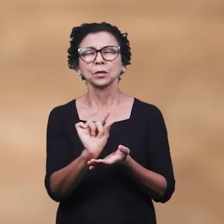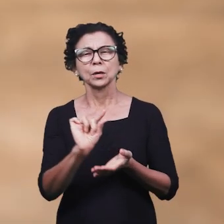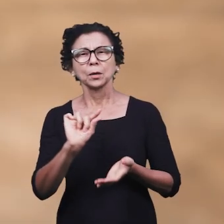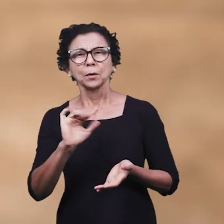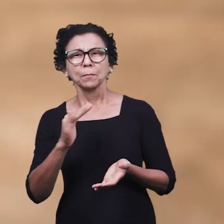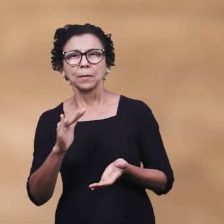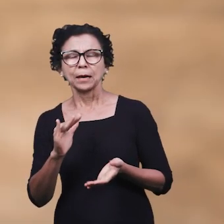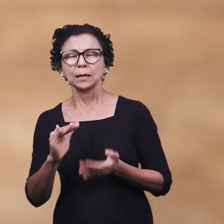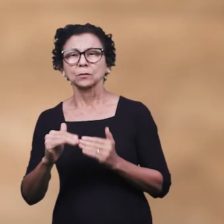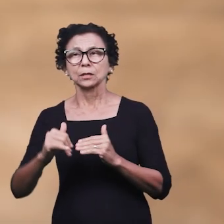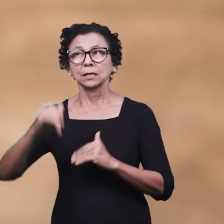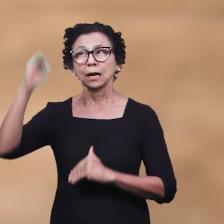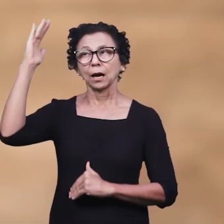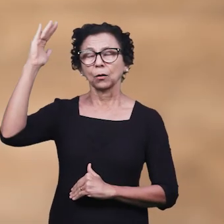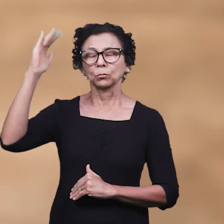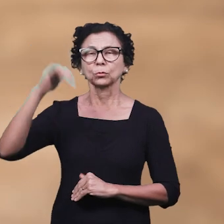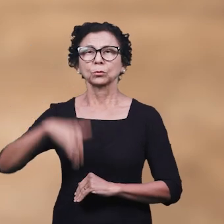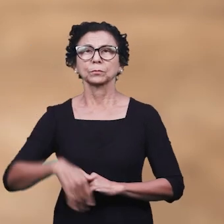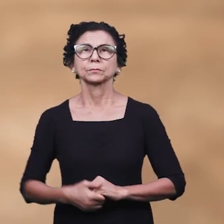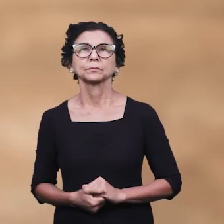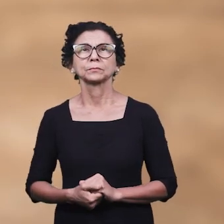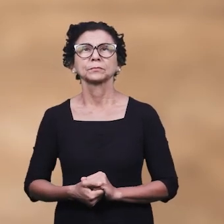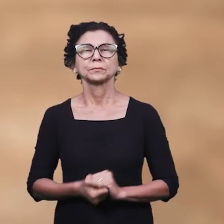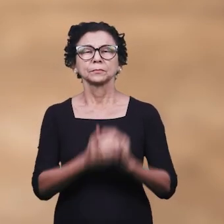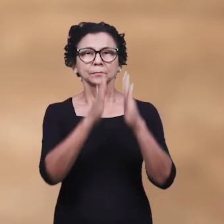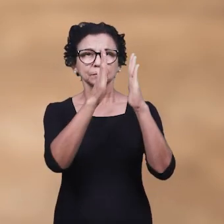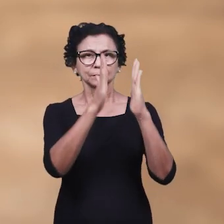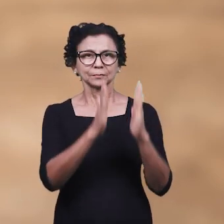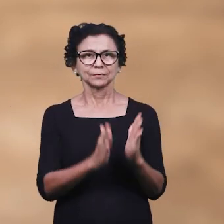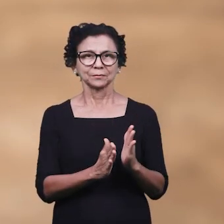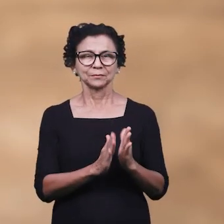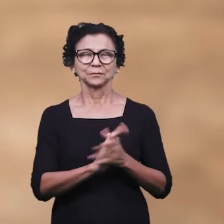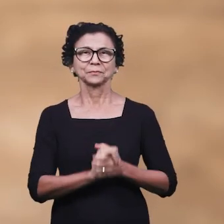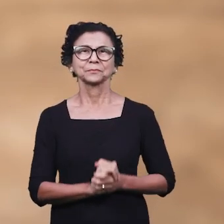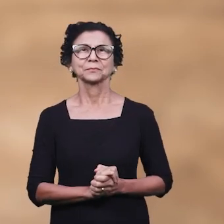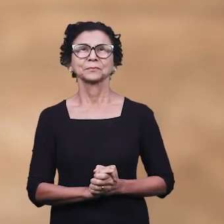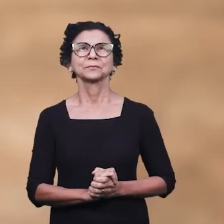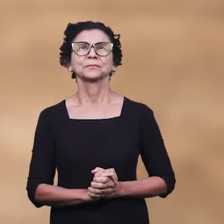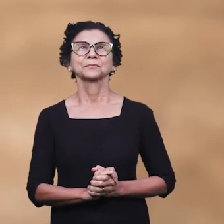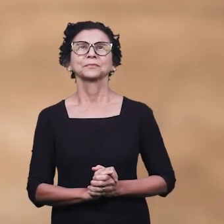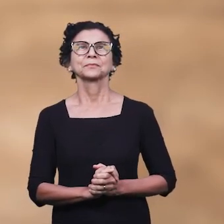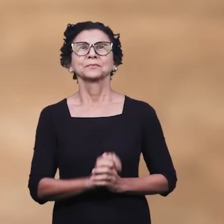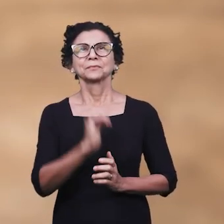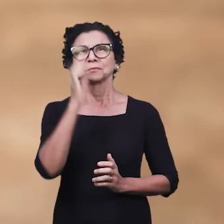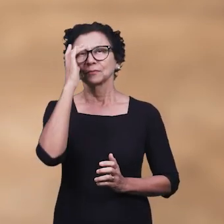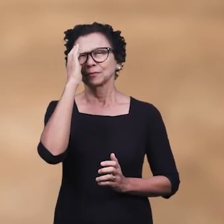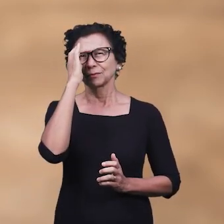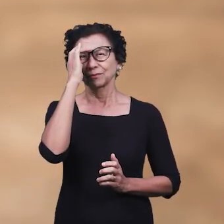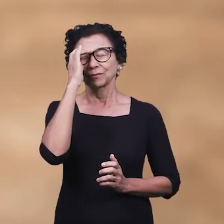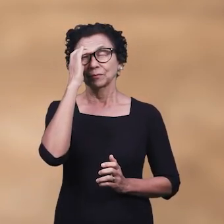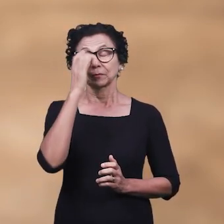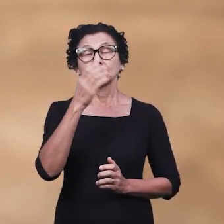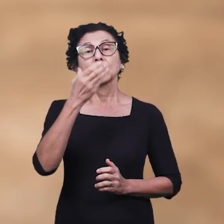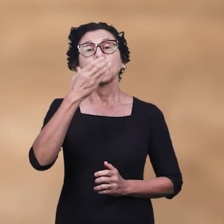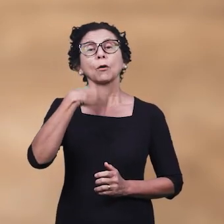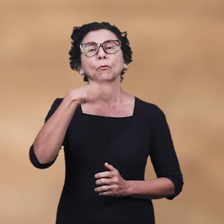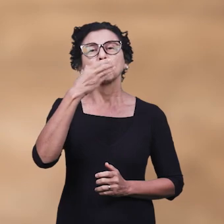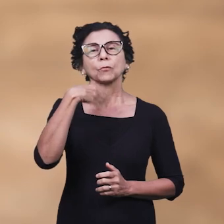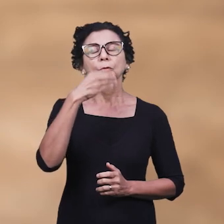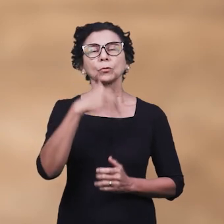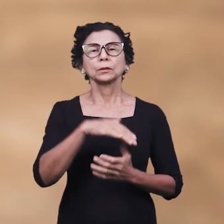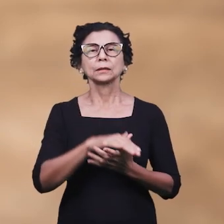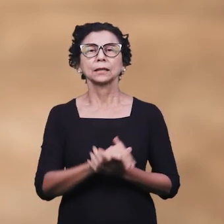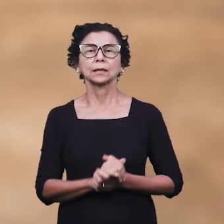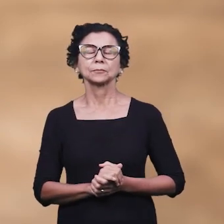índice glicêmico. Então, eu vou começar aqui com o baixo índice glicêmico. Nas frutas, por exemplo,